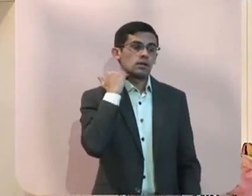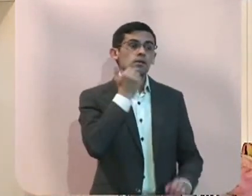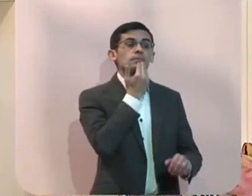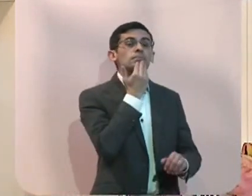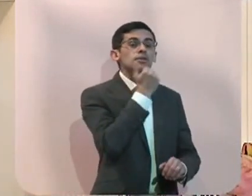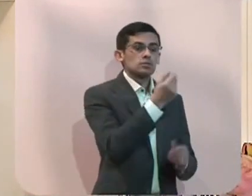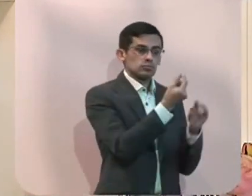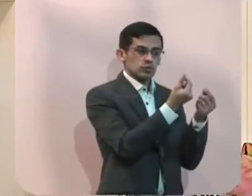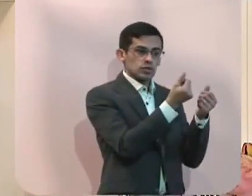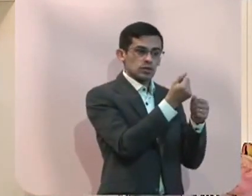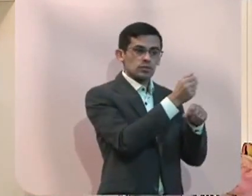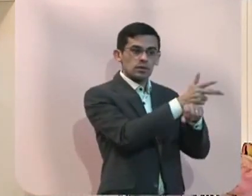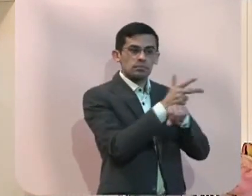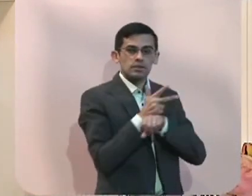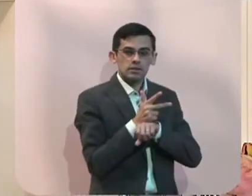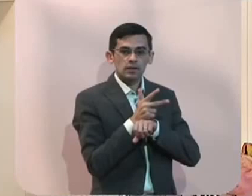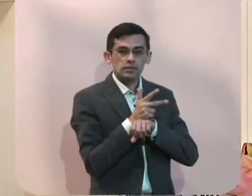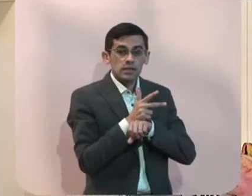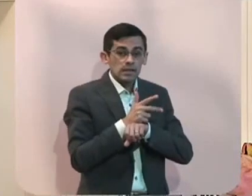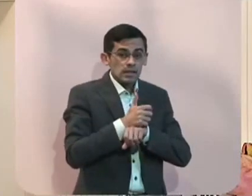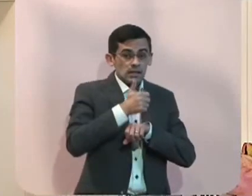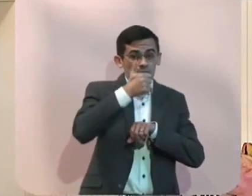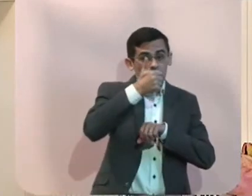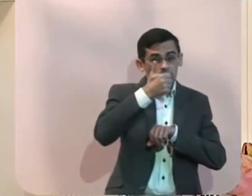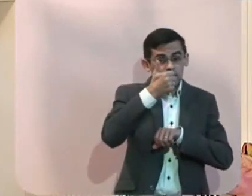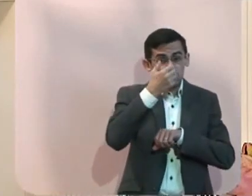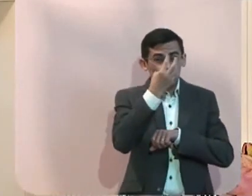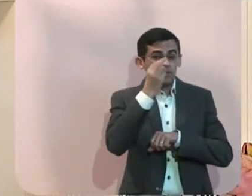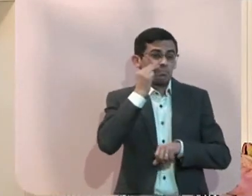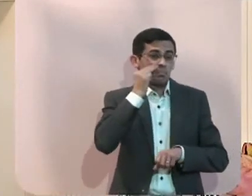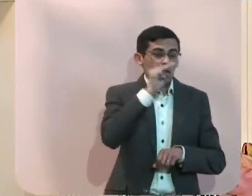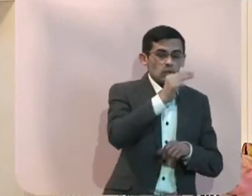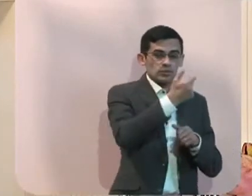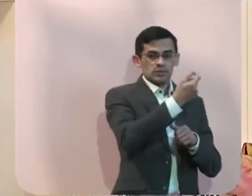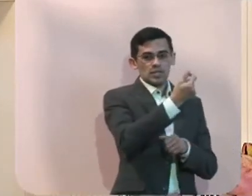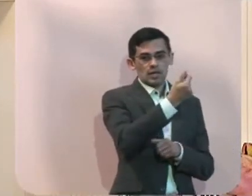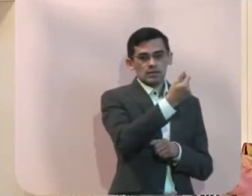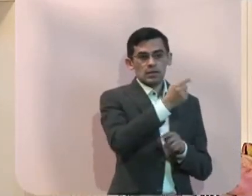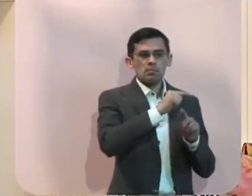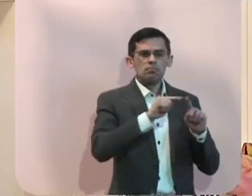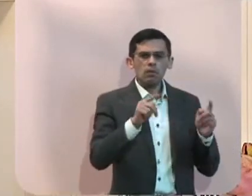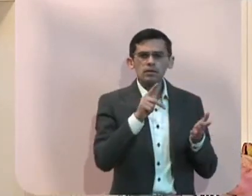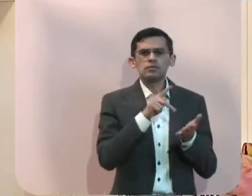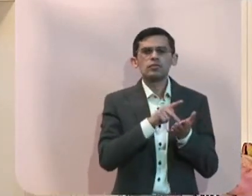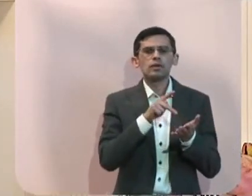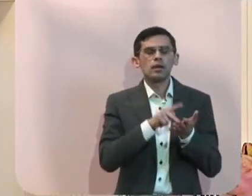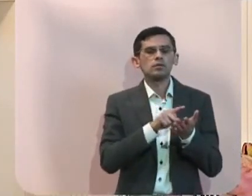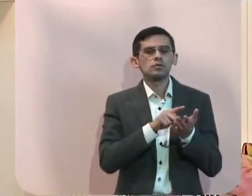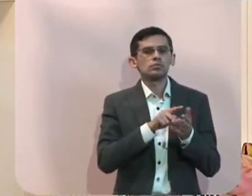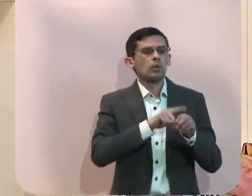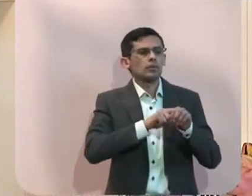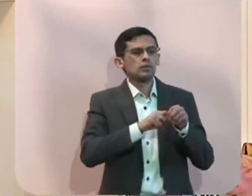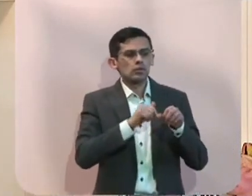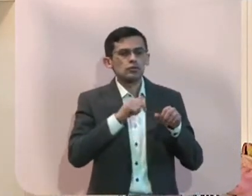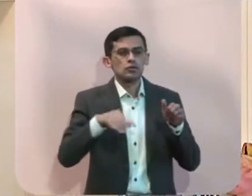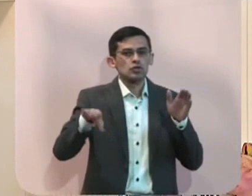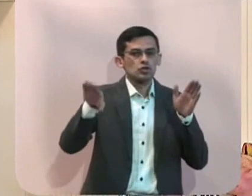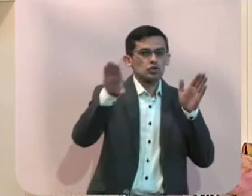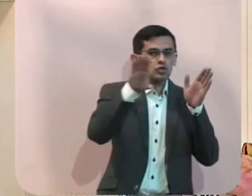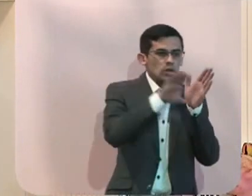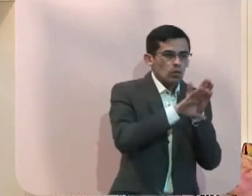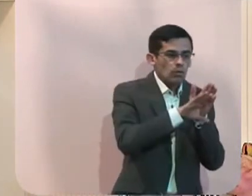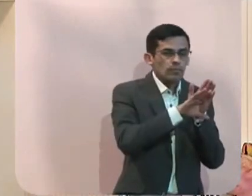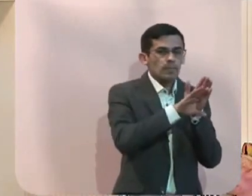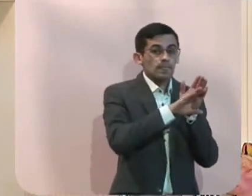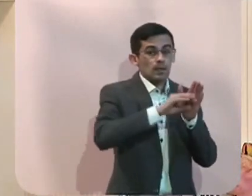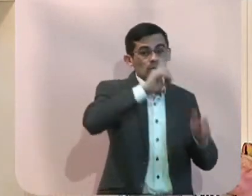e pedimos um empréstimo de 14 milhões de reais. E foi muito interessante porque quando a gente chegou com